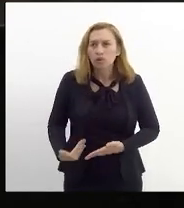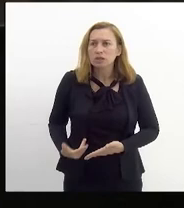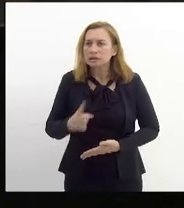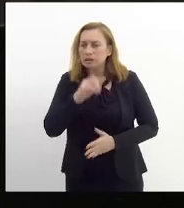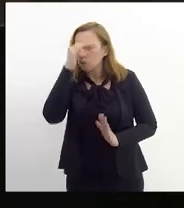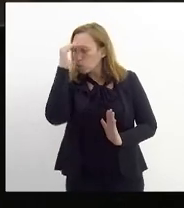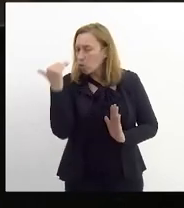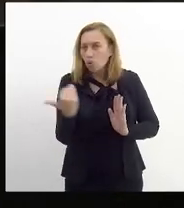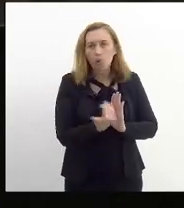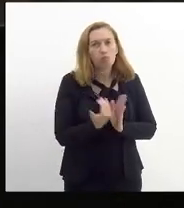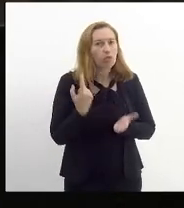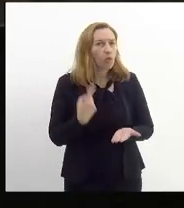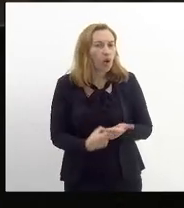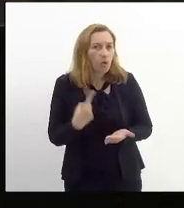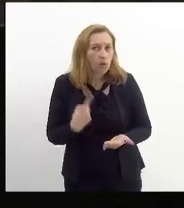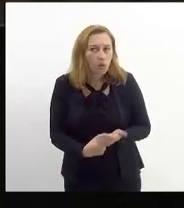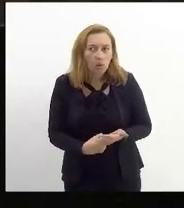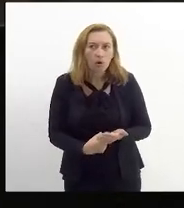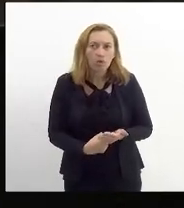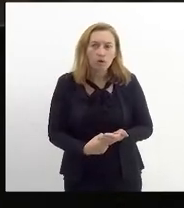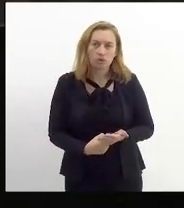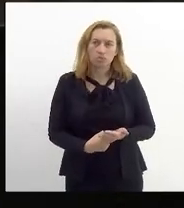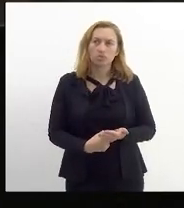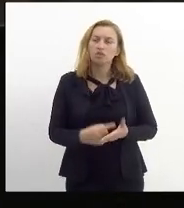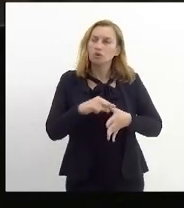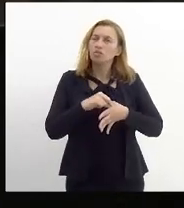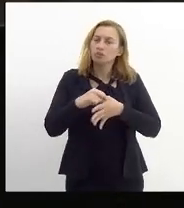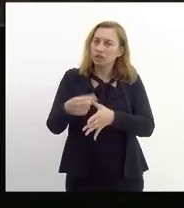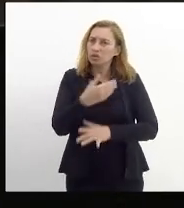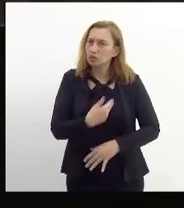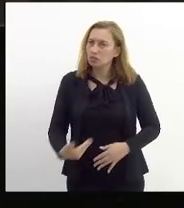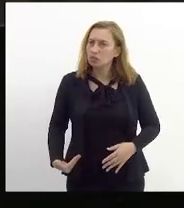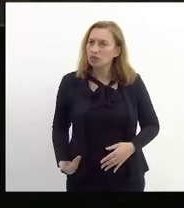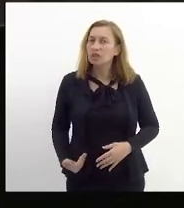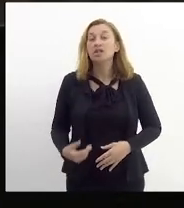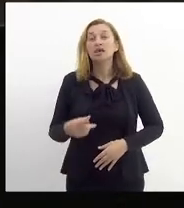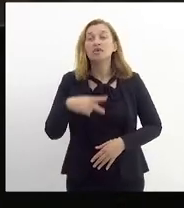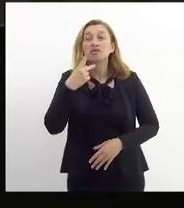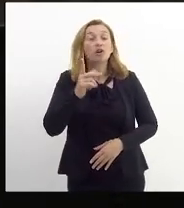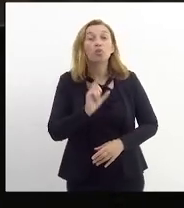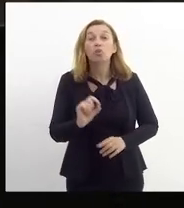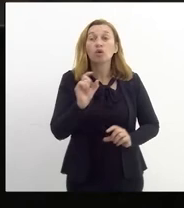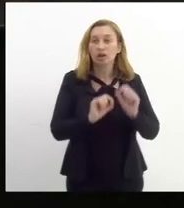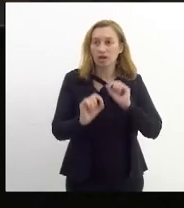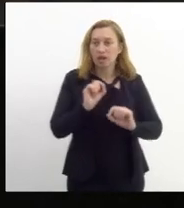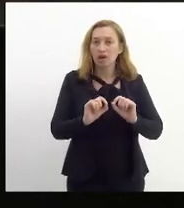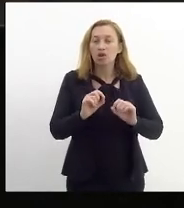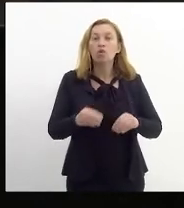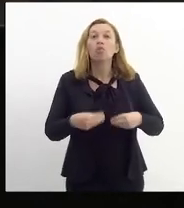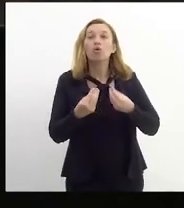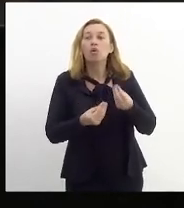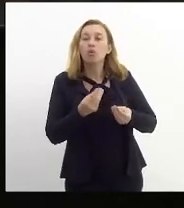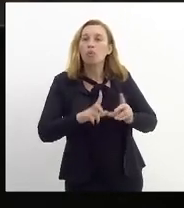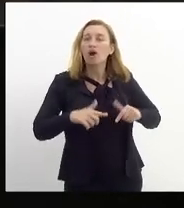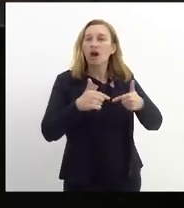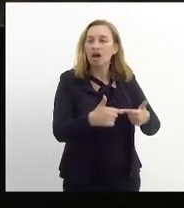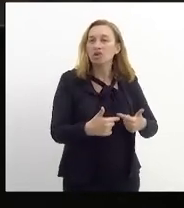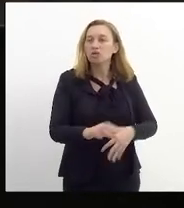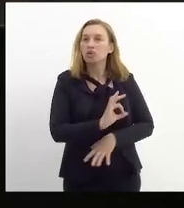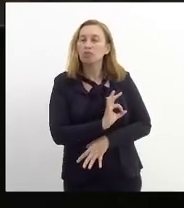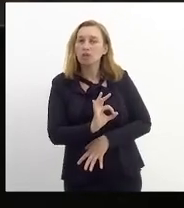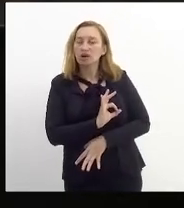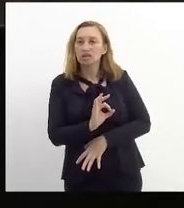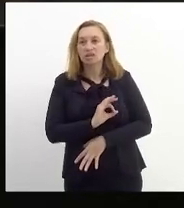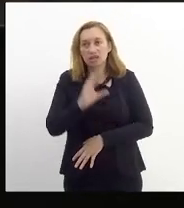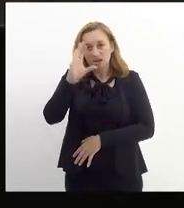não compra um acordo firmado pelo seu livro de dentro do governo ele diz como trata já viu e como